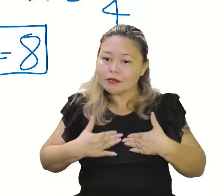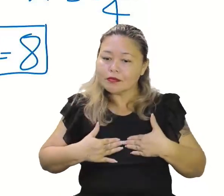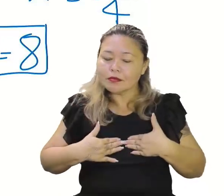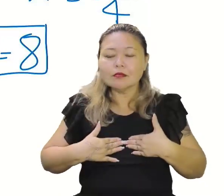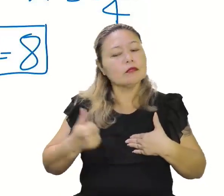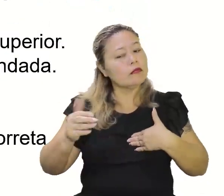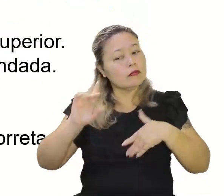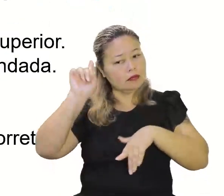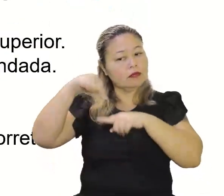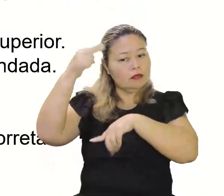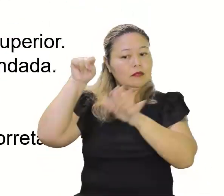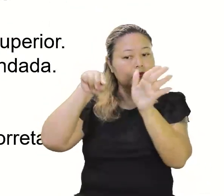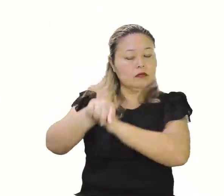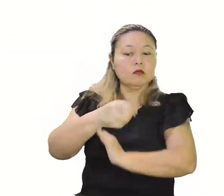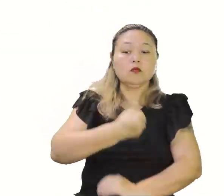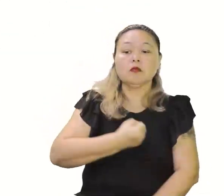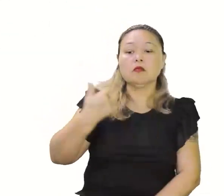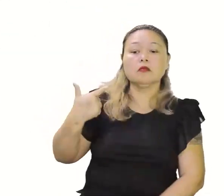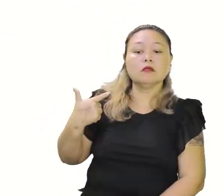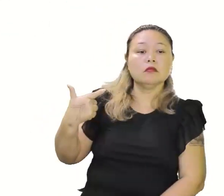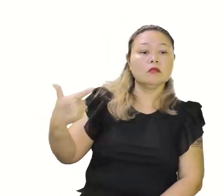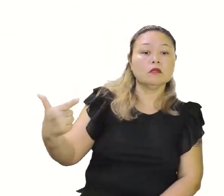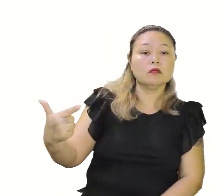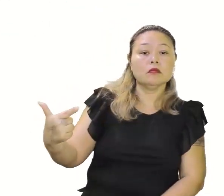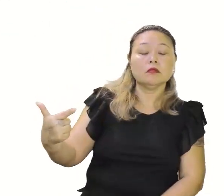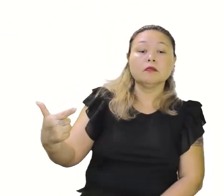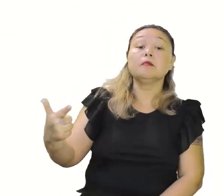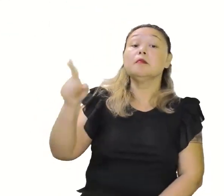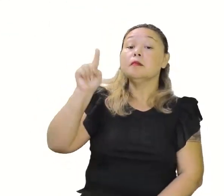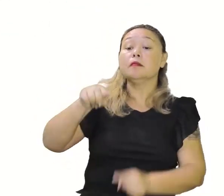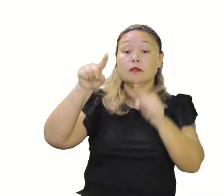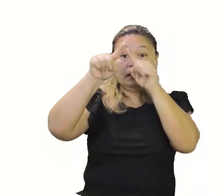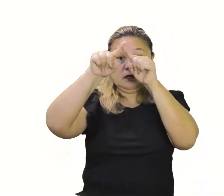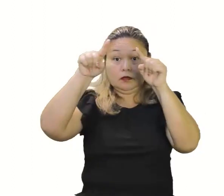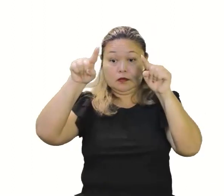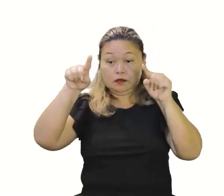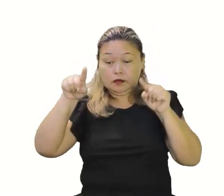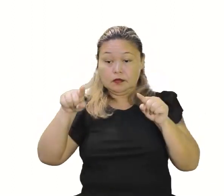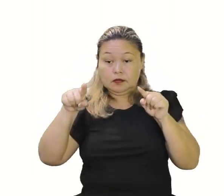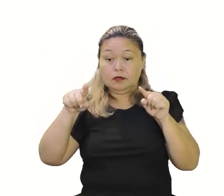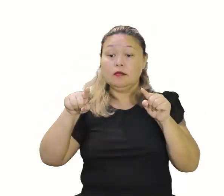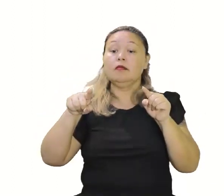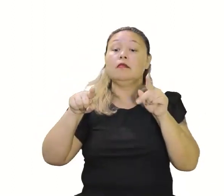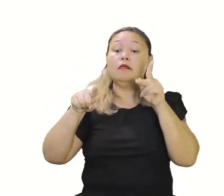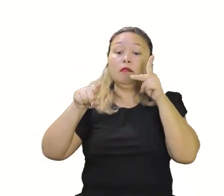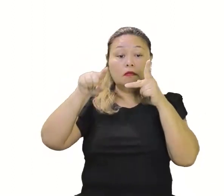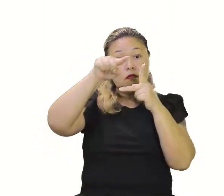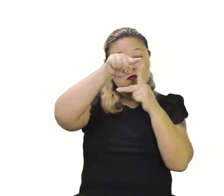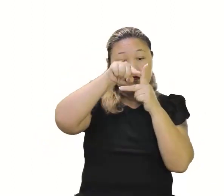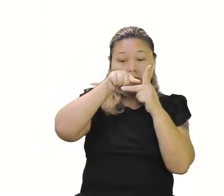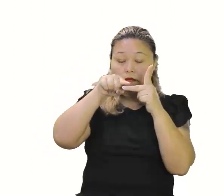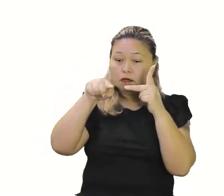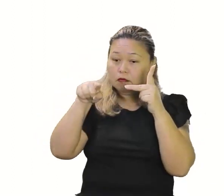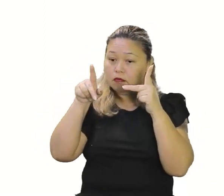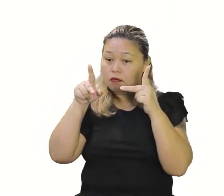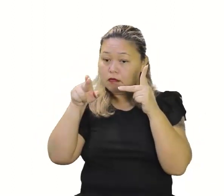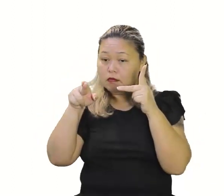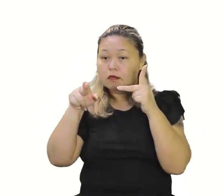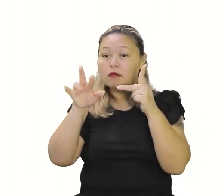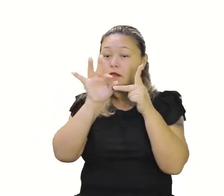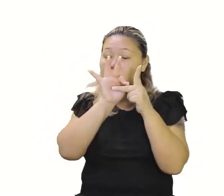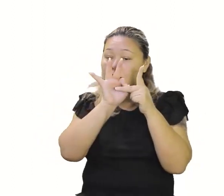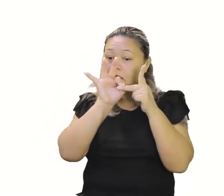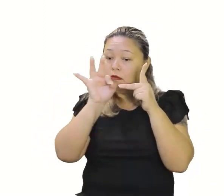para a questão de número 2? Vamos lá. Número 2. Um triângulo equilátero tem seu lado medido